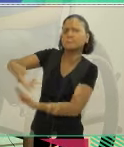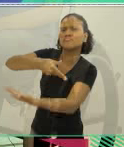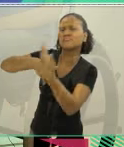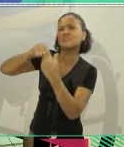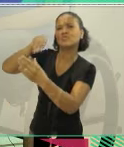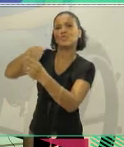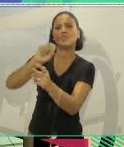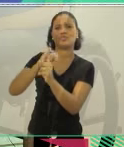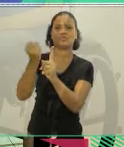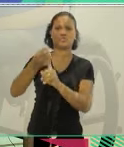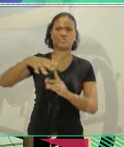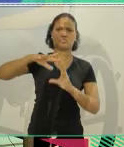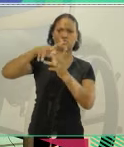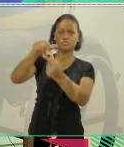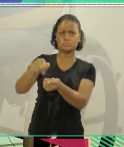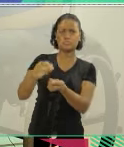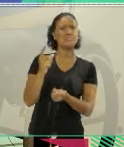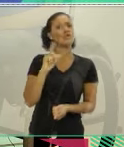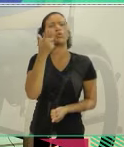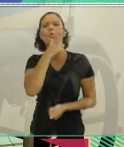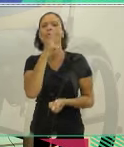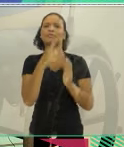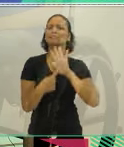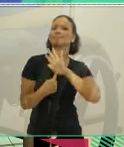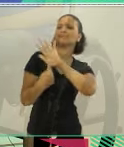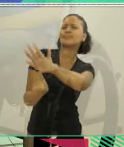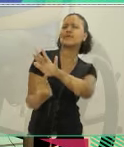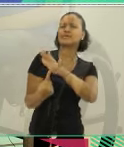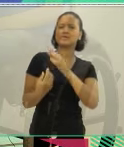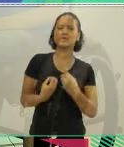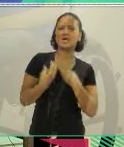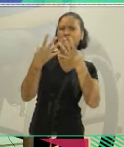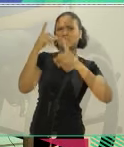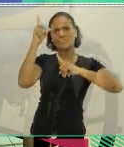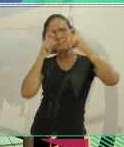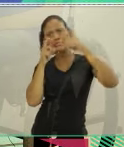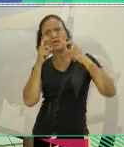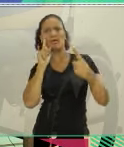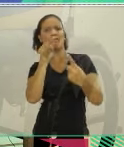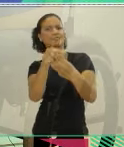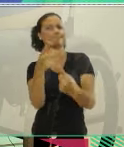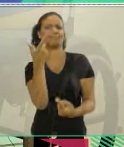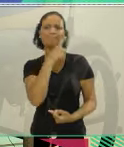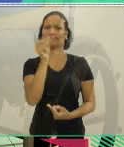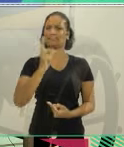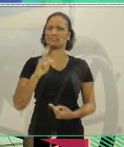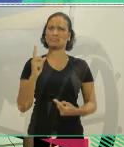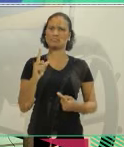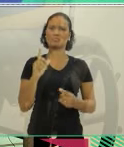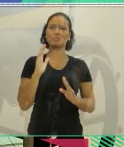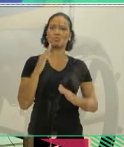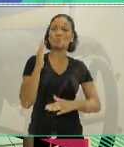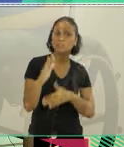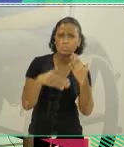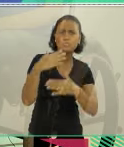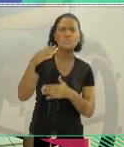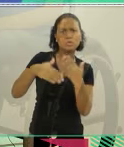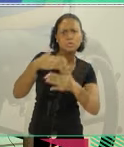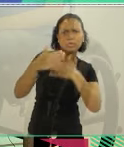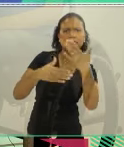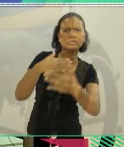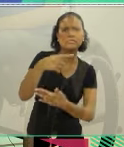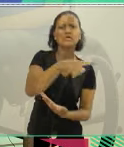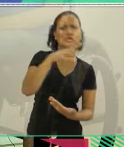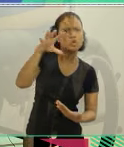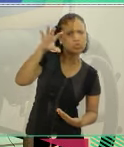não conseguisse perceber na expressão facial dos outros a intenção, ele não processa bem o que ele escuta, ele tem dificuldade, às